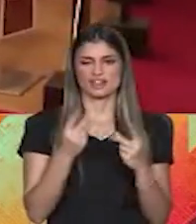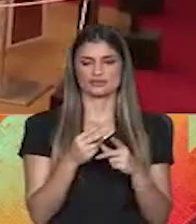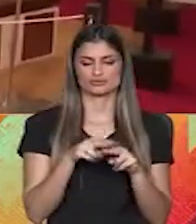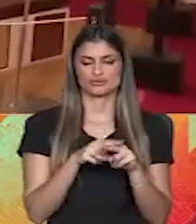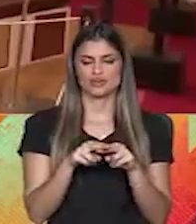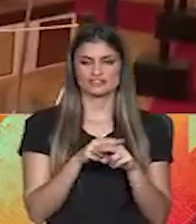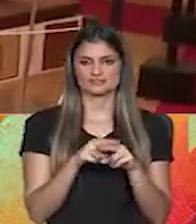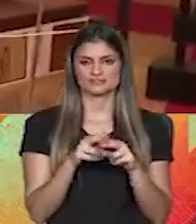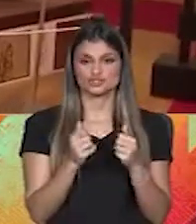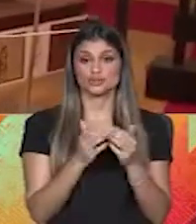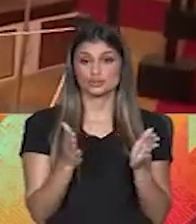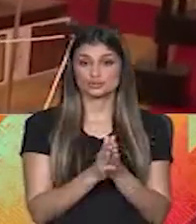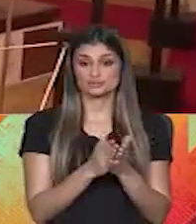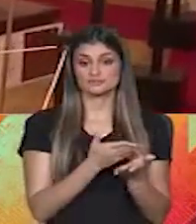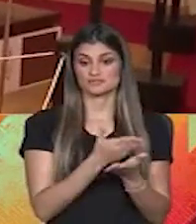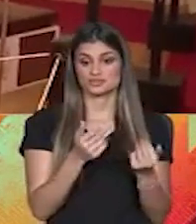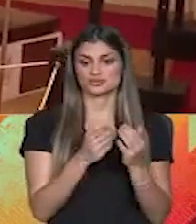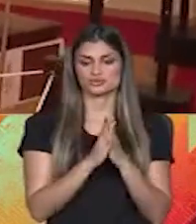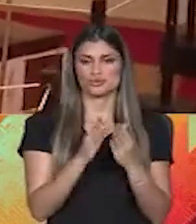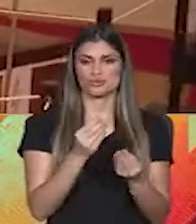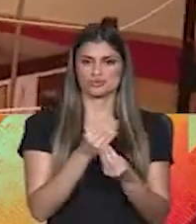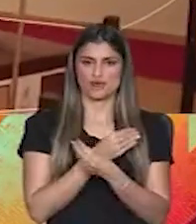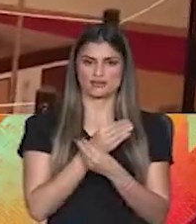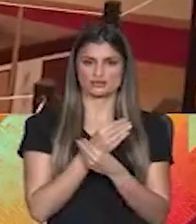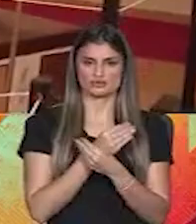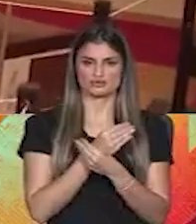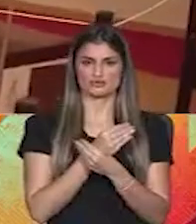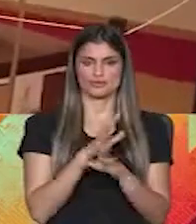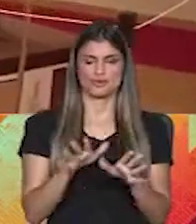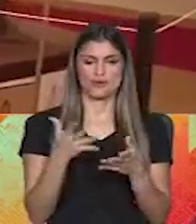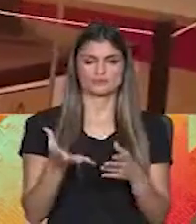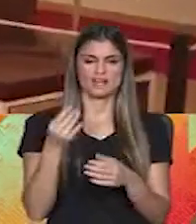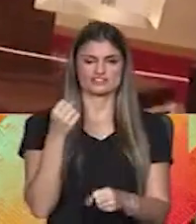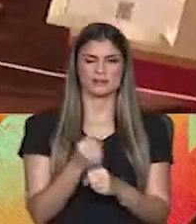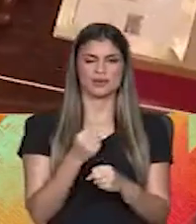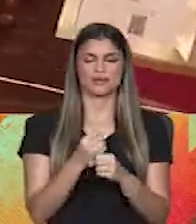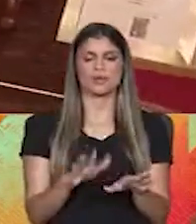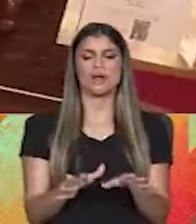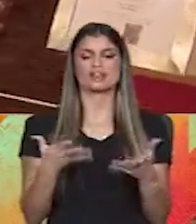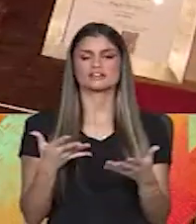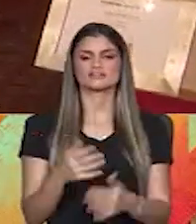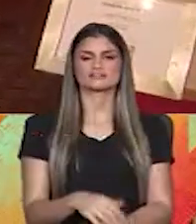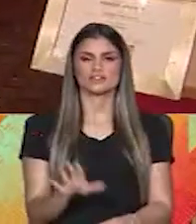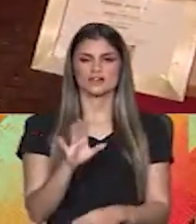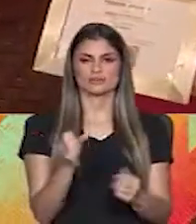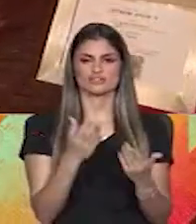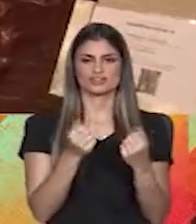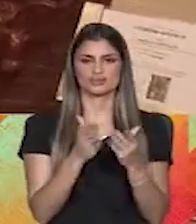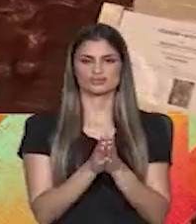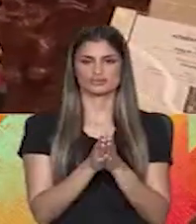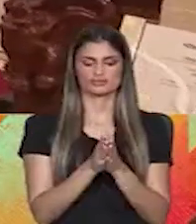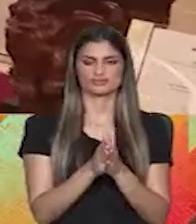chocolate de todos de todas as figuras inspiradas na Banda desenhada Qual foi assim aquela que deu mais trabalho mais trabalho bom dia a todos